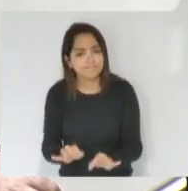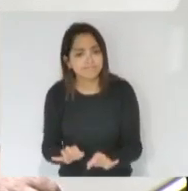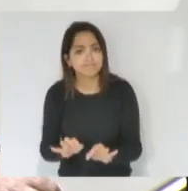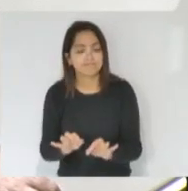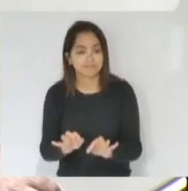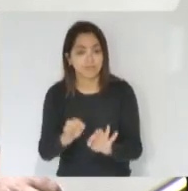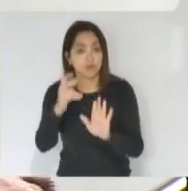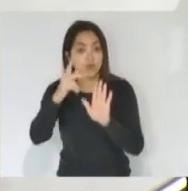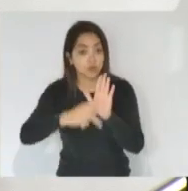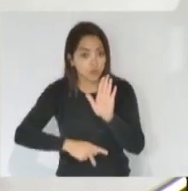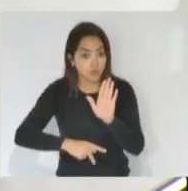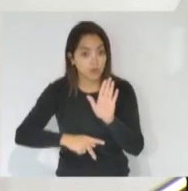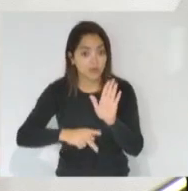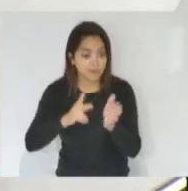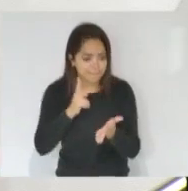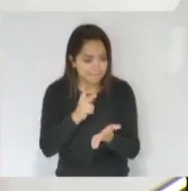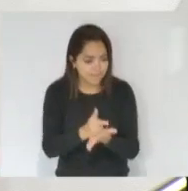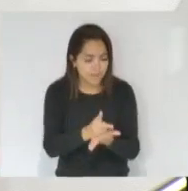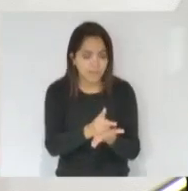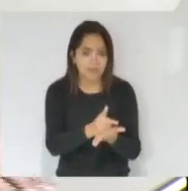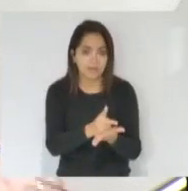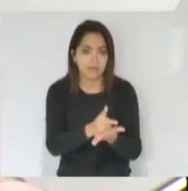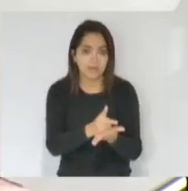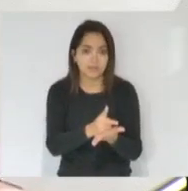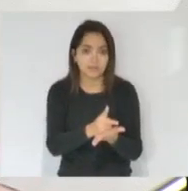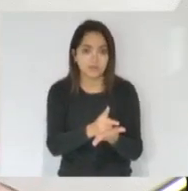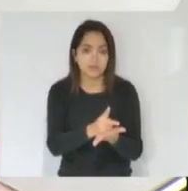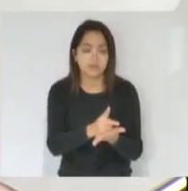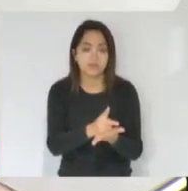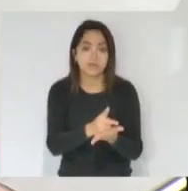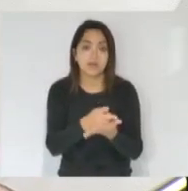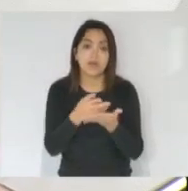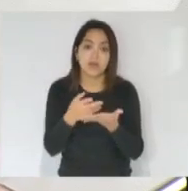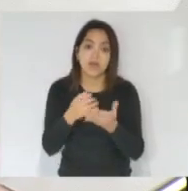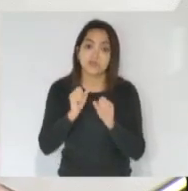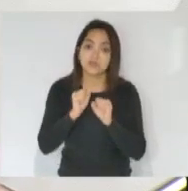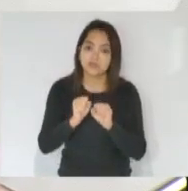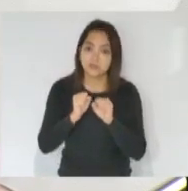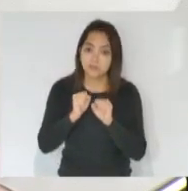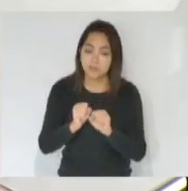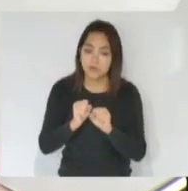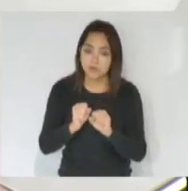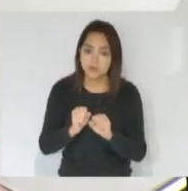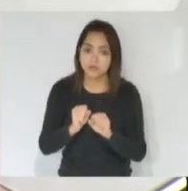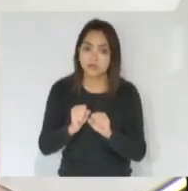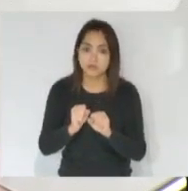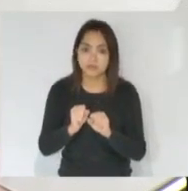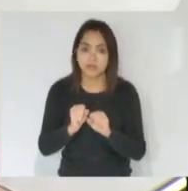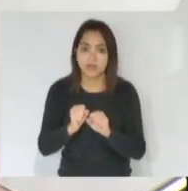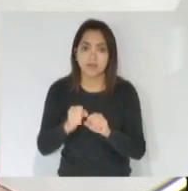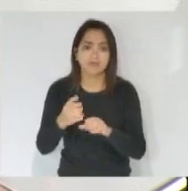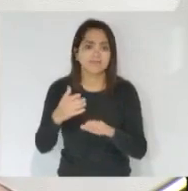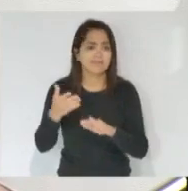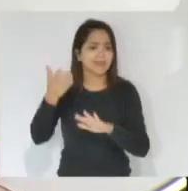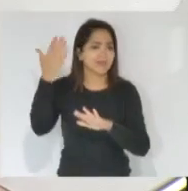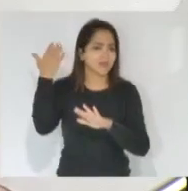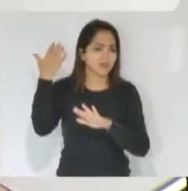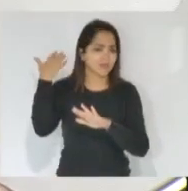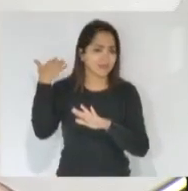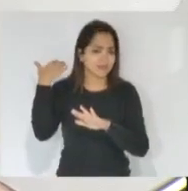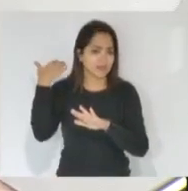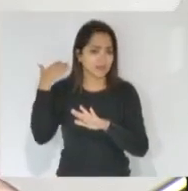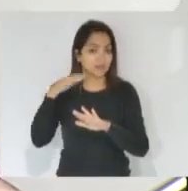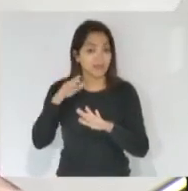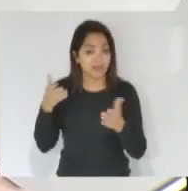programa permanente nós venhamos a fazer isso o passado e que o